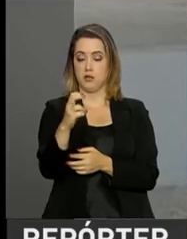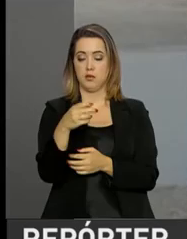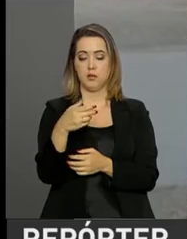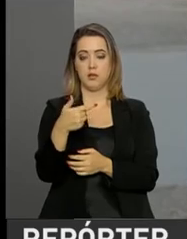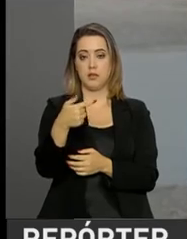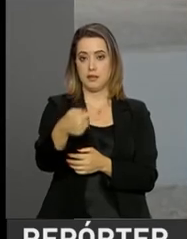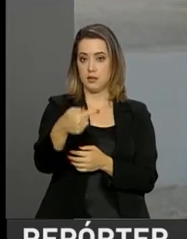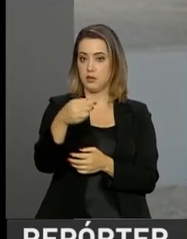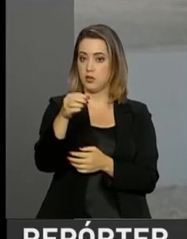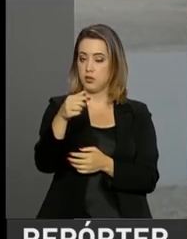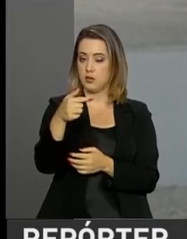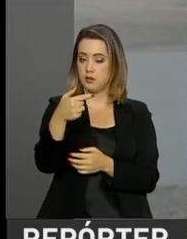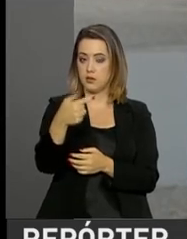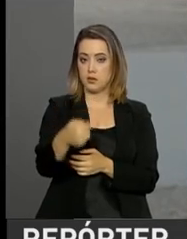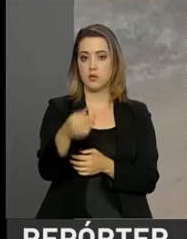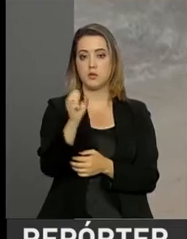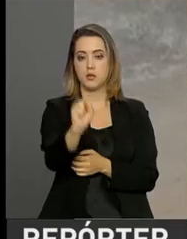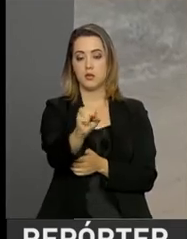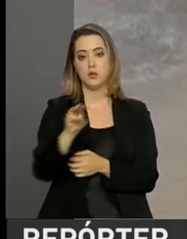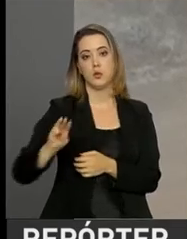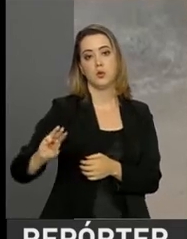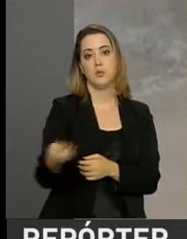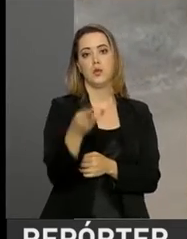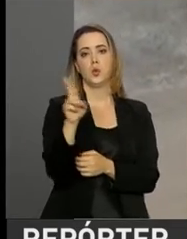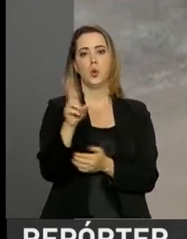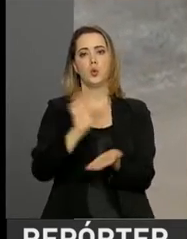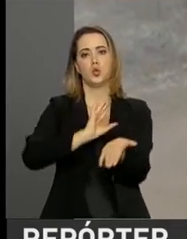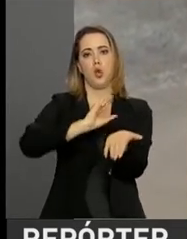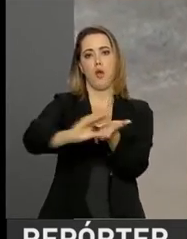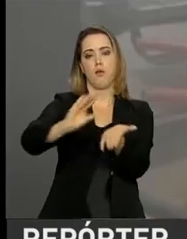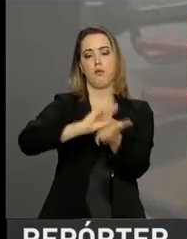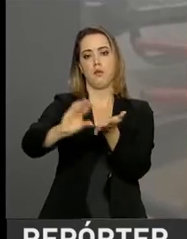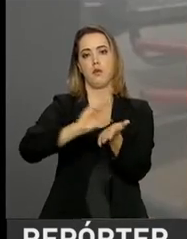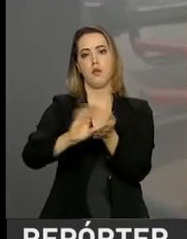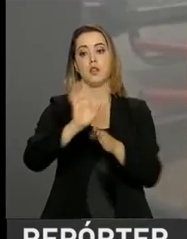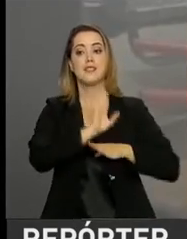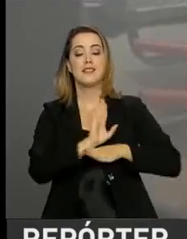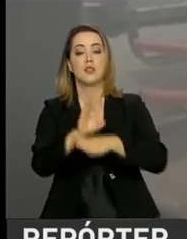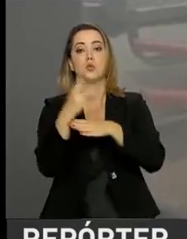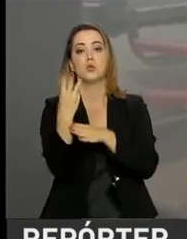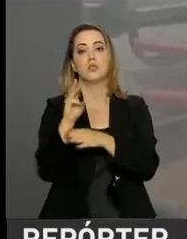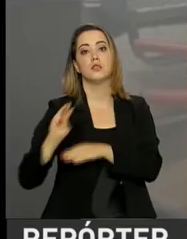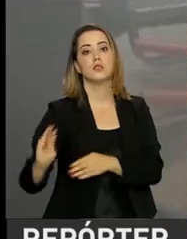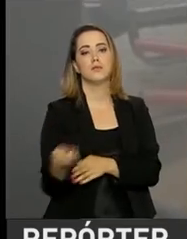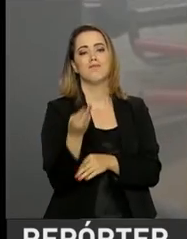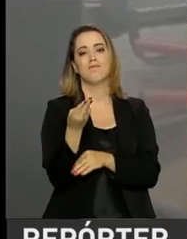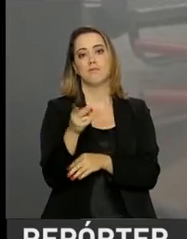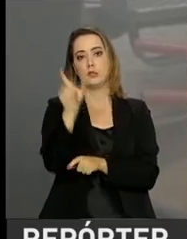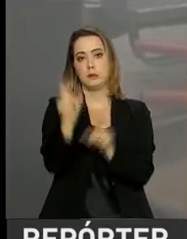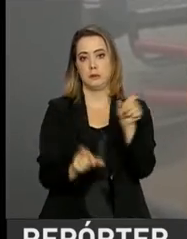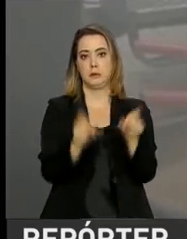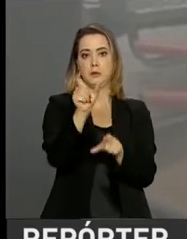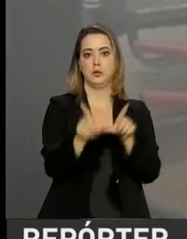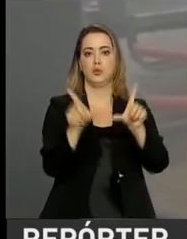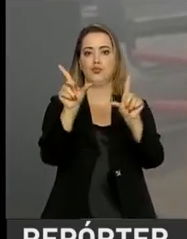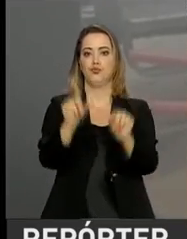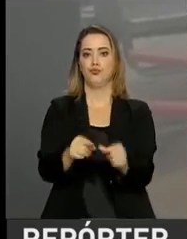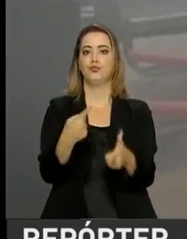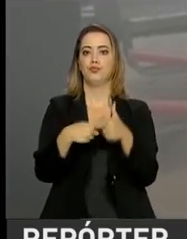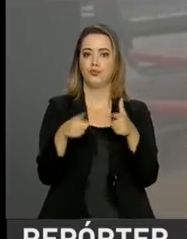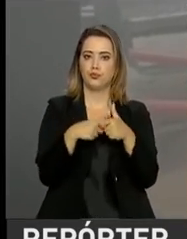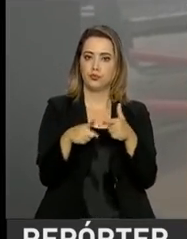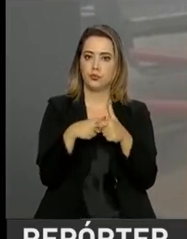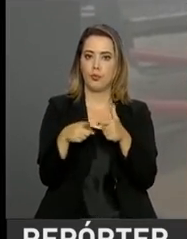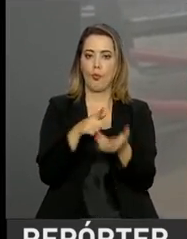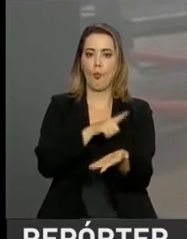milhões de reais os carros pipa atendem 3 milhões e 700 mil pessoas e minimizam os prejuízos causados pela seca prolongada